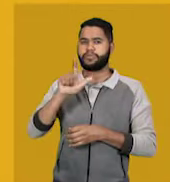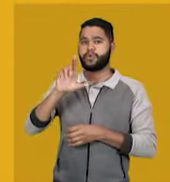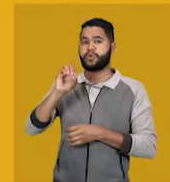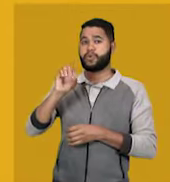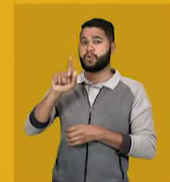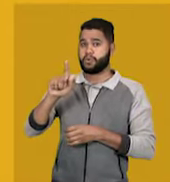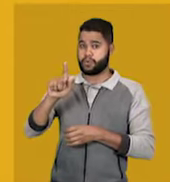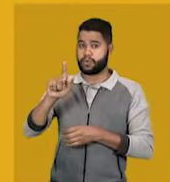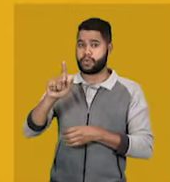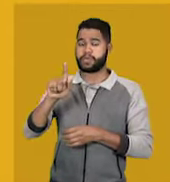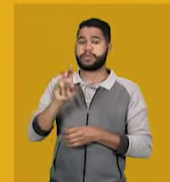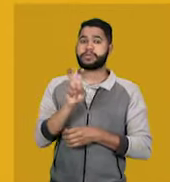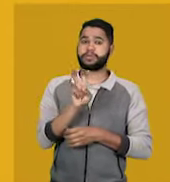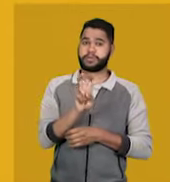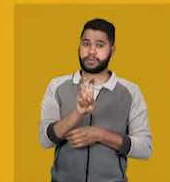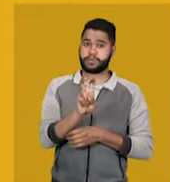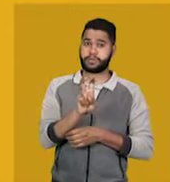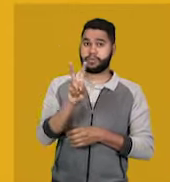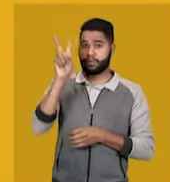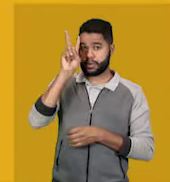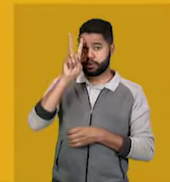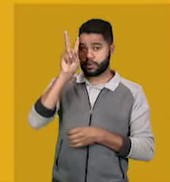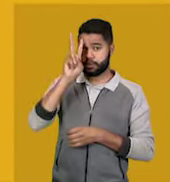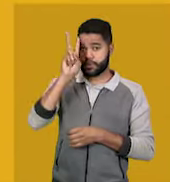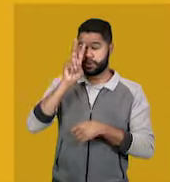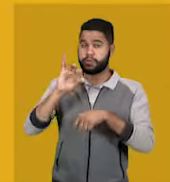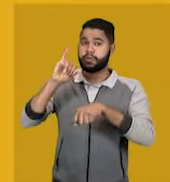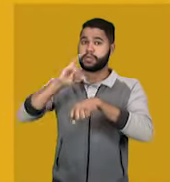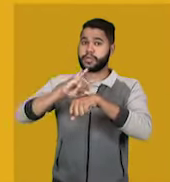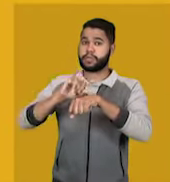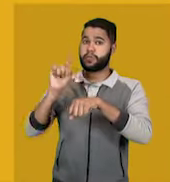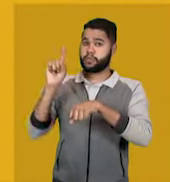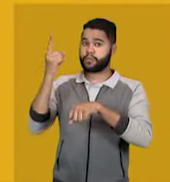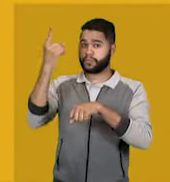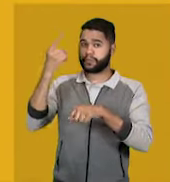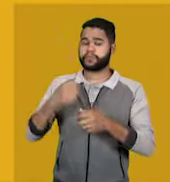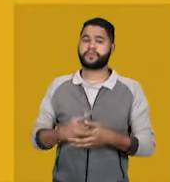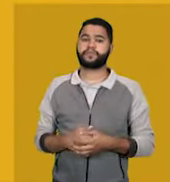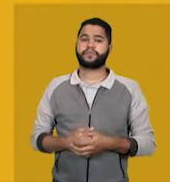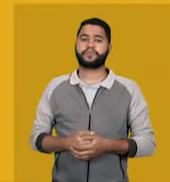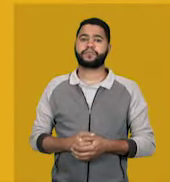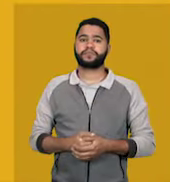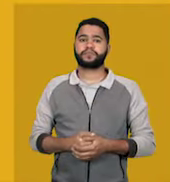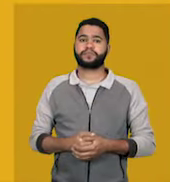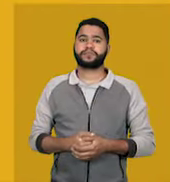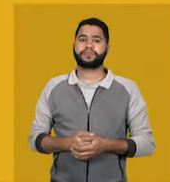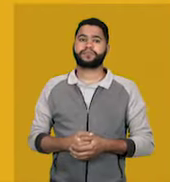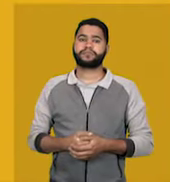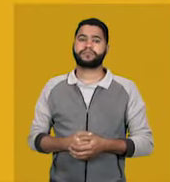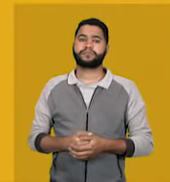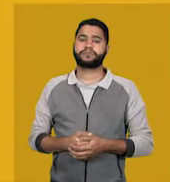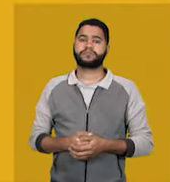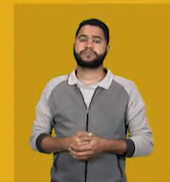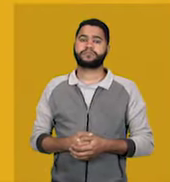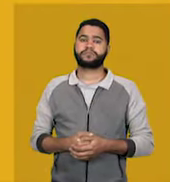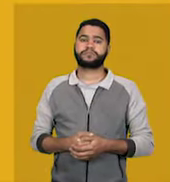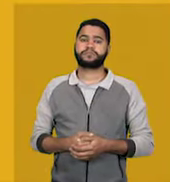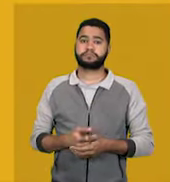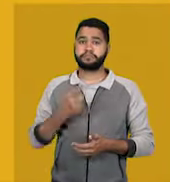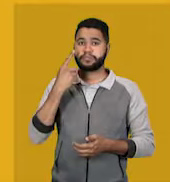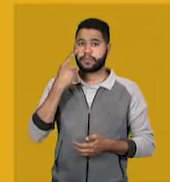de 5. Lembrando que o que tiver em cima vai ser o primeiro, ó. 5, ó. Tá